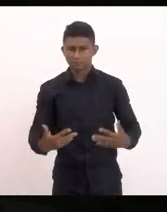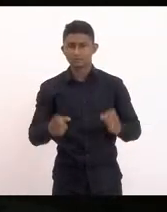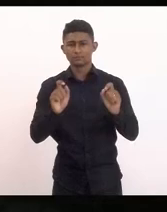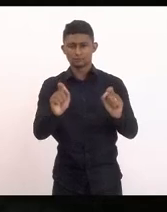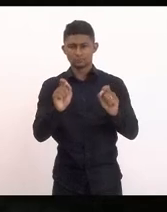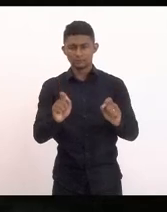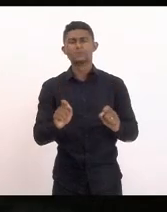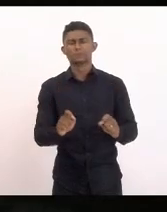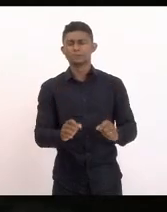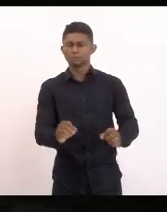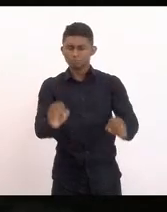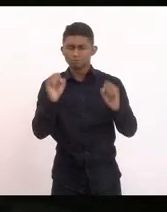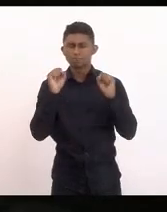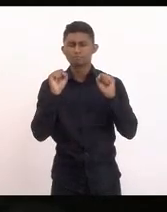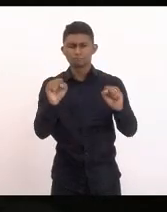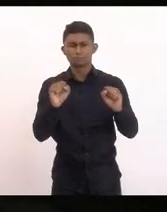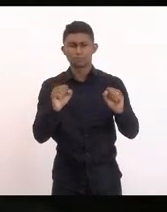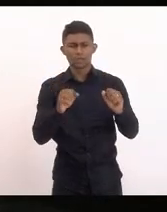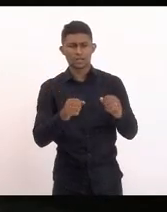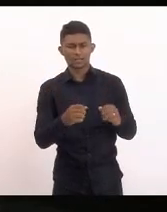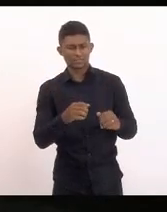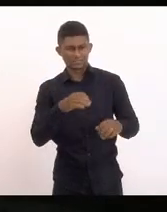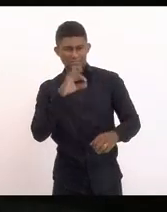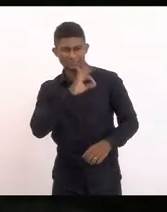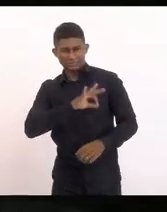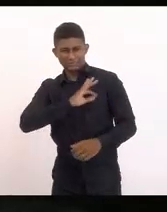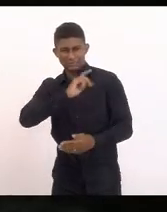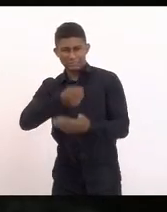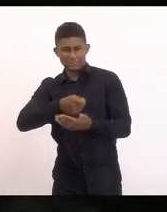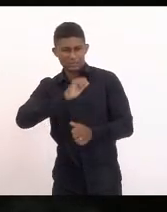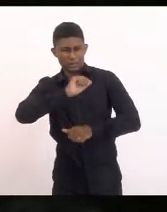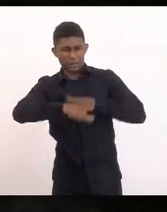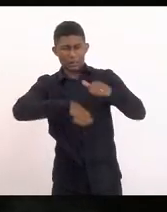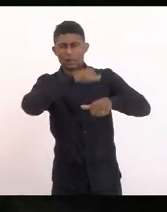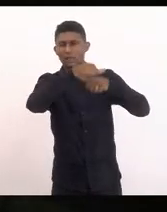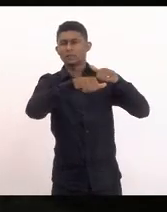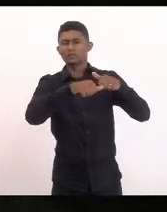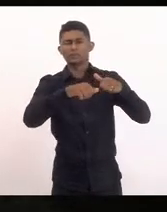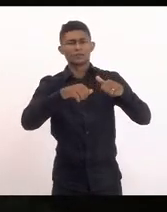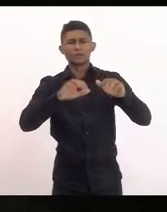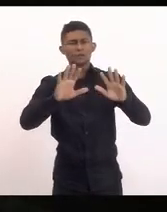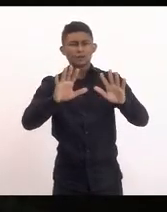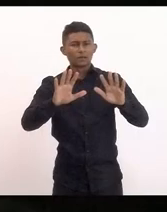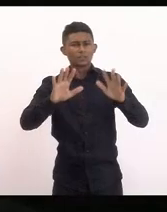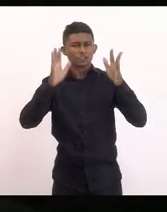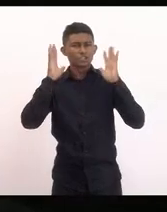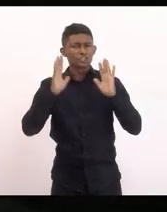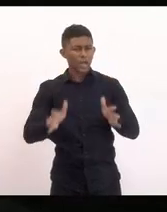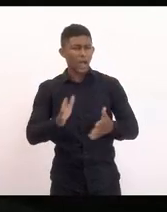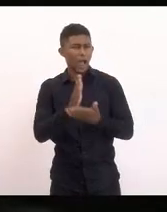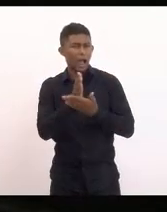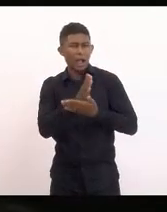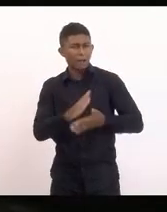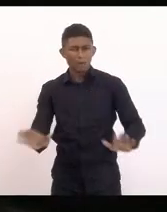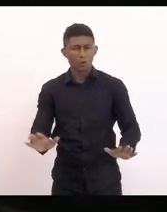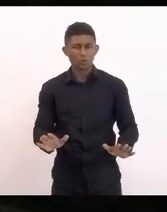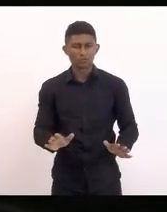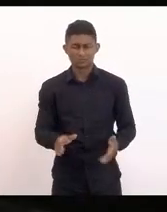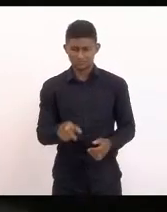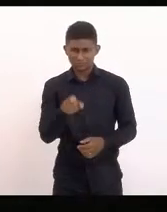autorizar reajuste por decreto, ela foi revogada. Vossa Excelência não